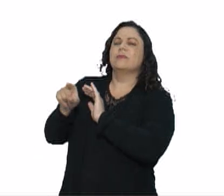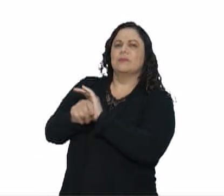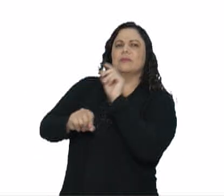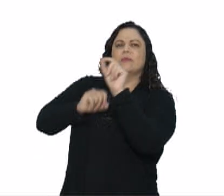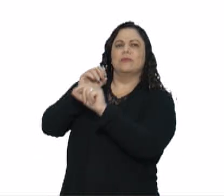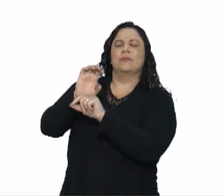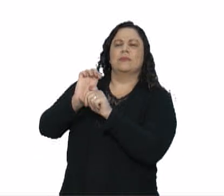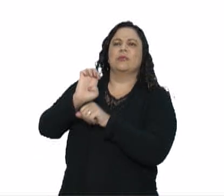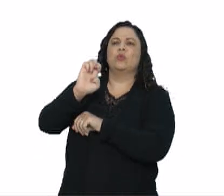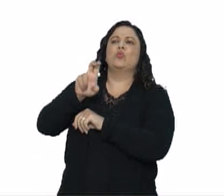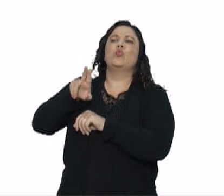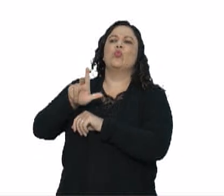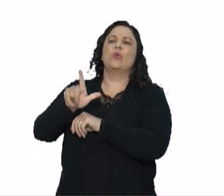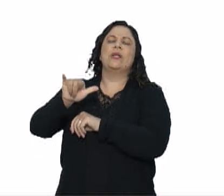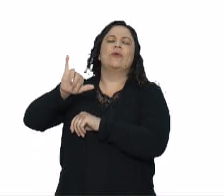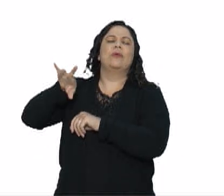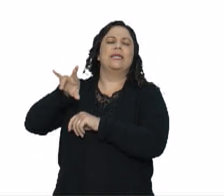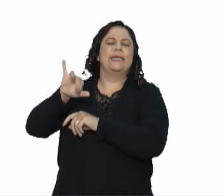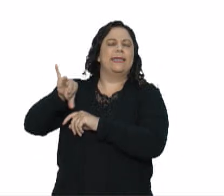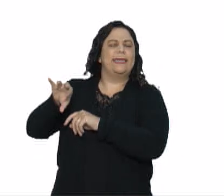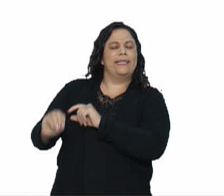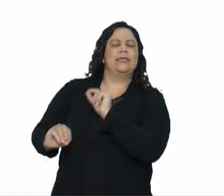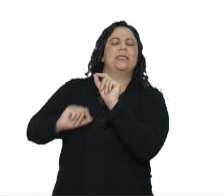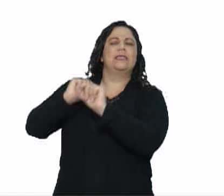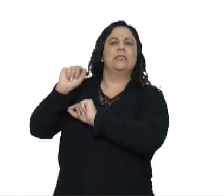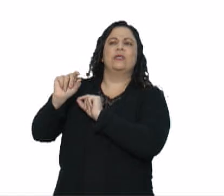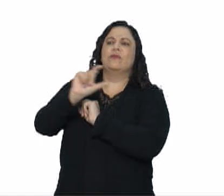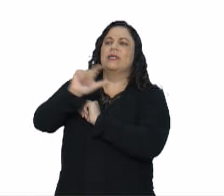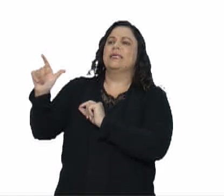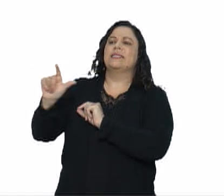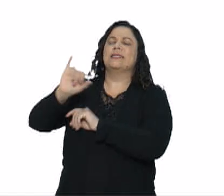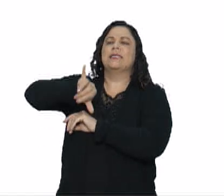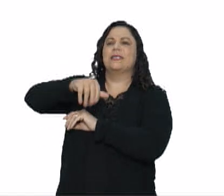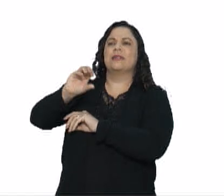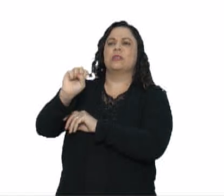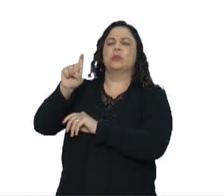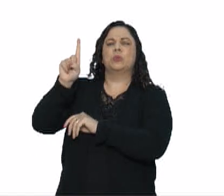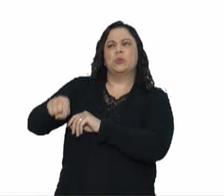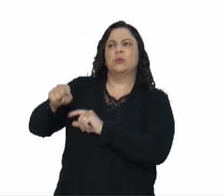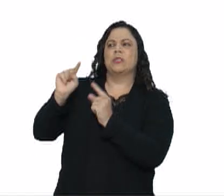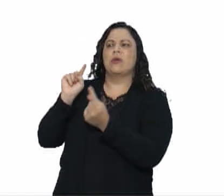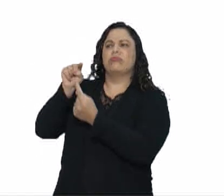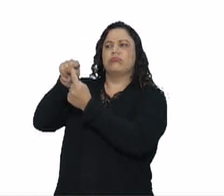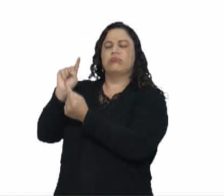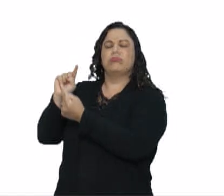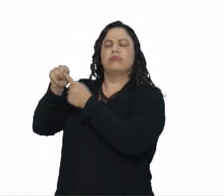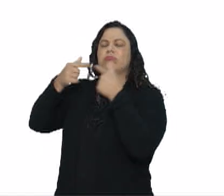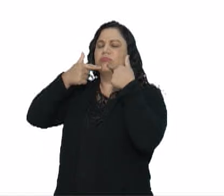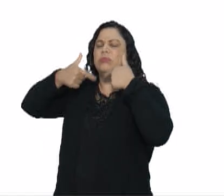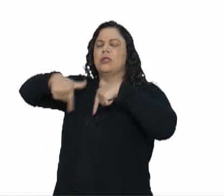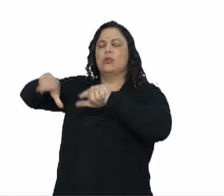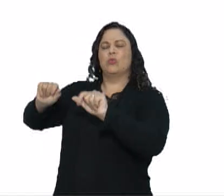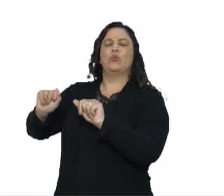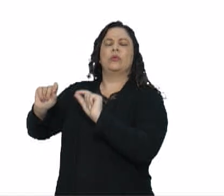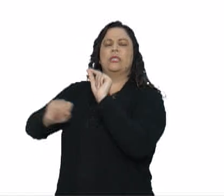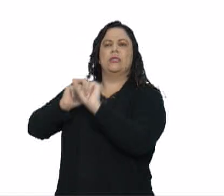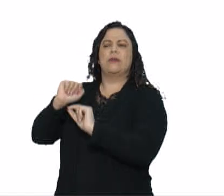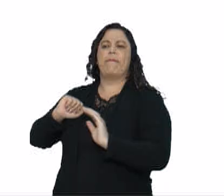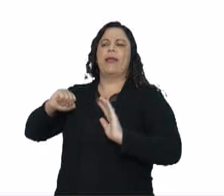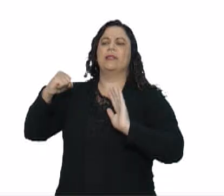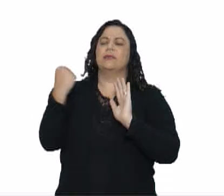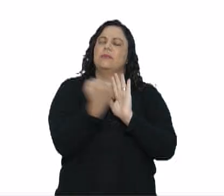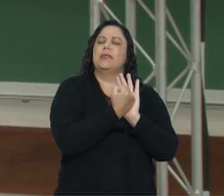eu lírico faz a José, qual a diferença linguística mais evidente, mais marcante entre essas